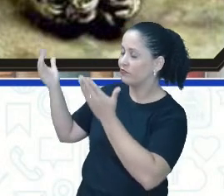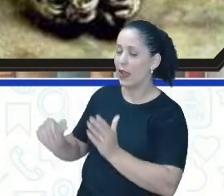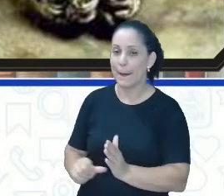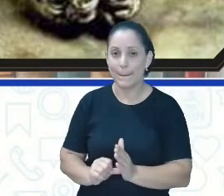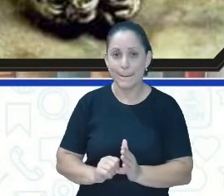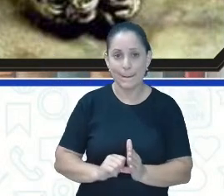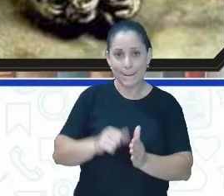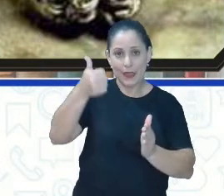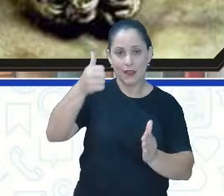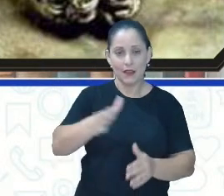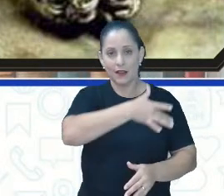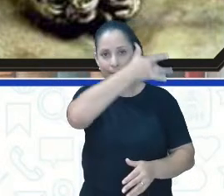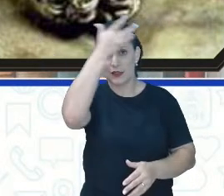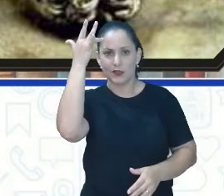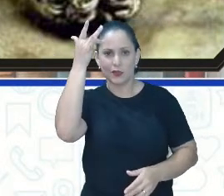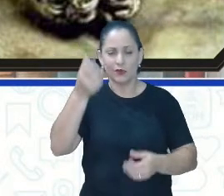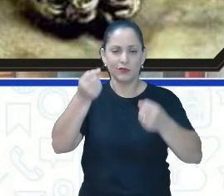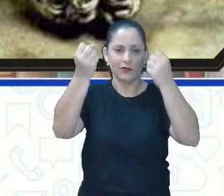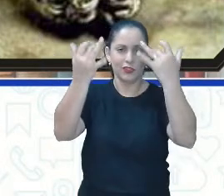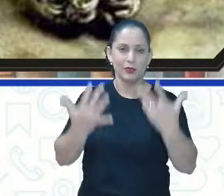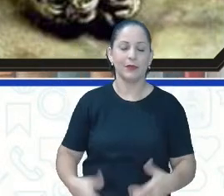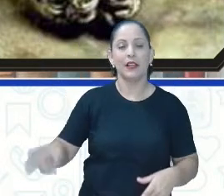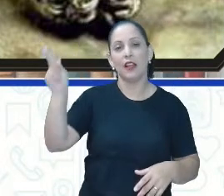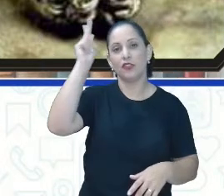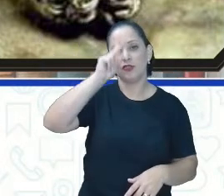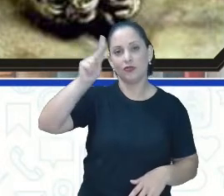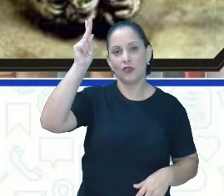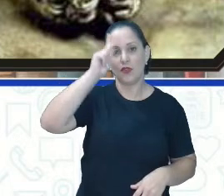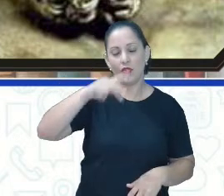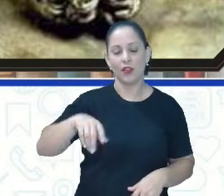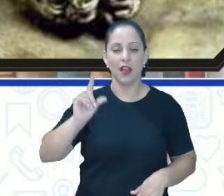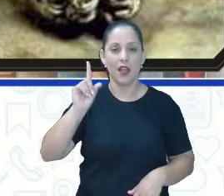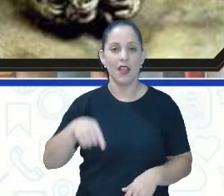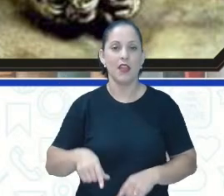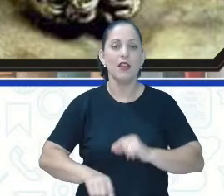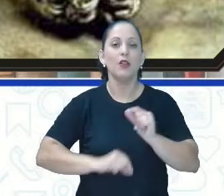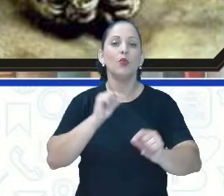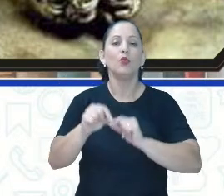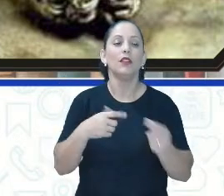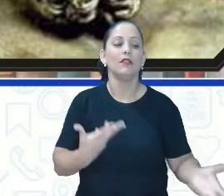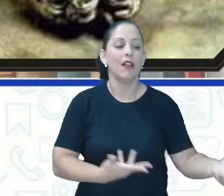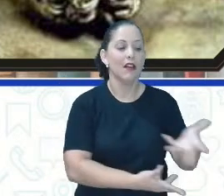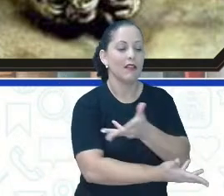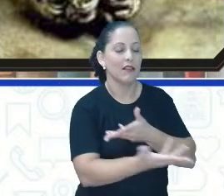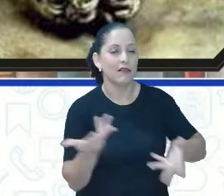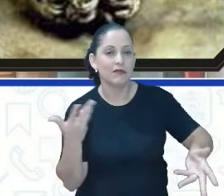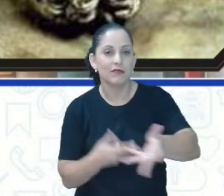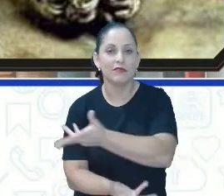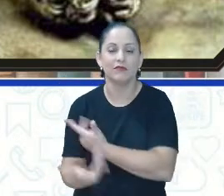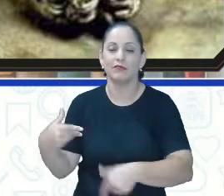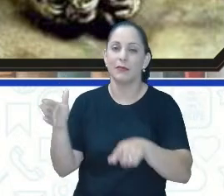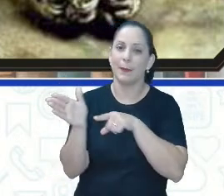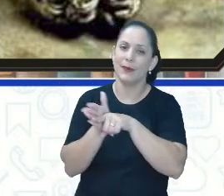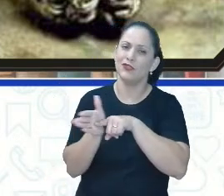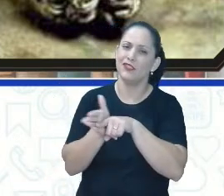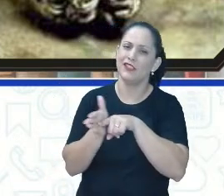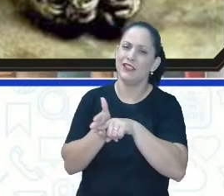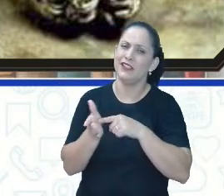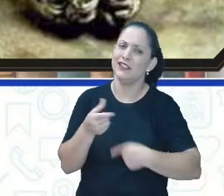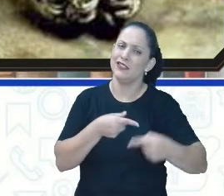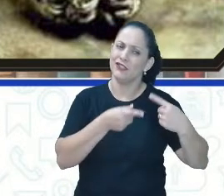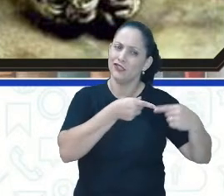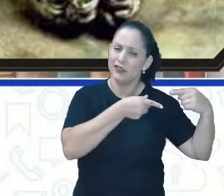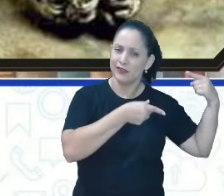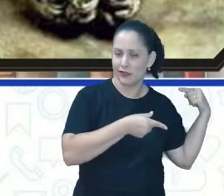falar a respeito da história, né, como algo que está ligado à pesquisa de fatos que aconteceram,